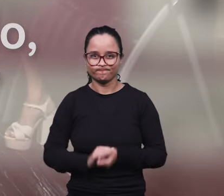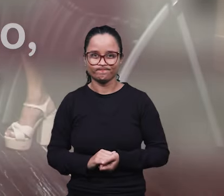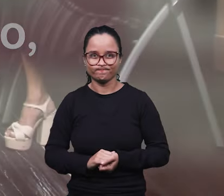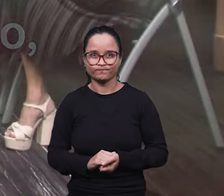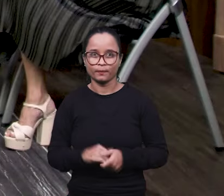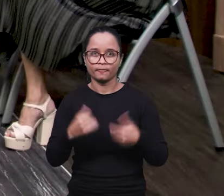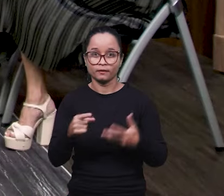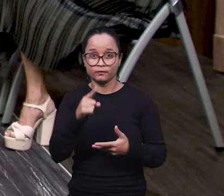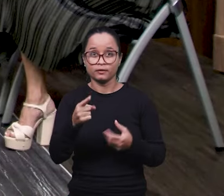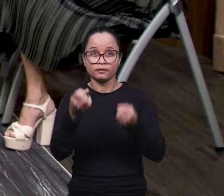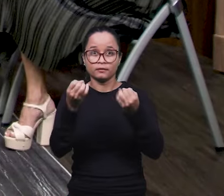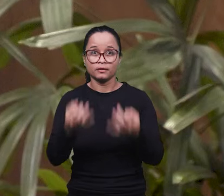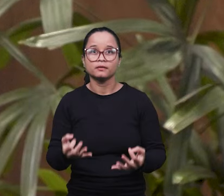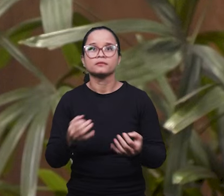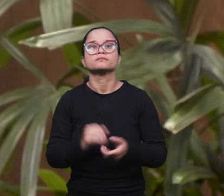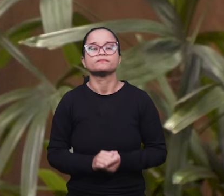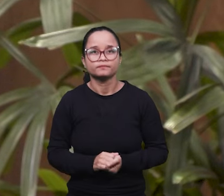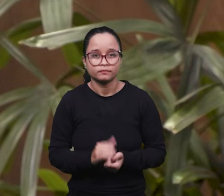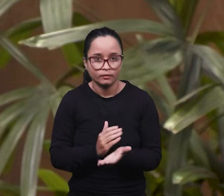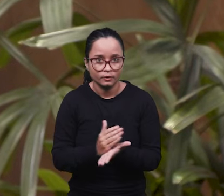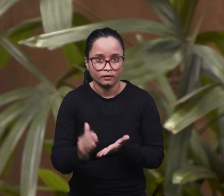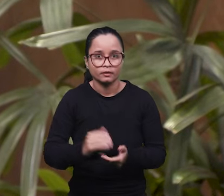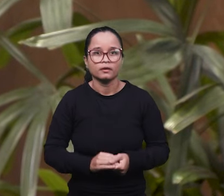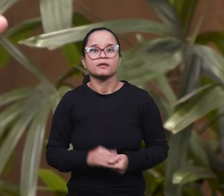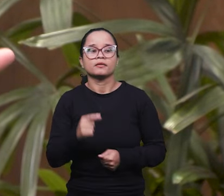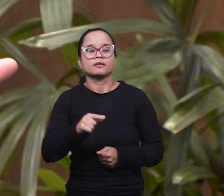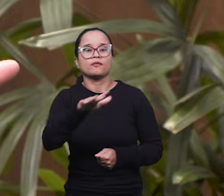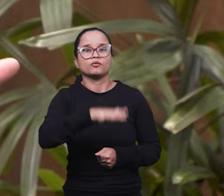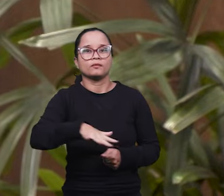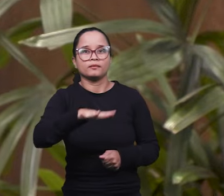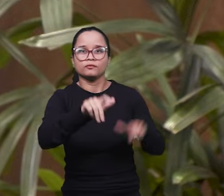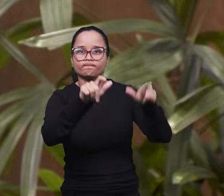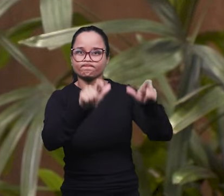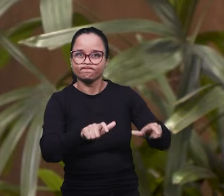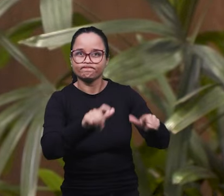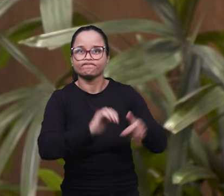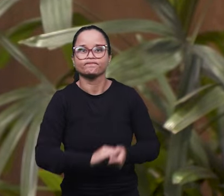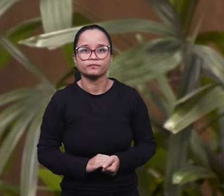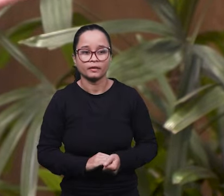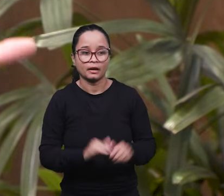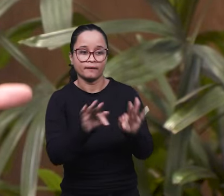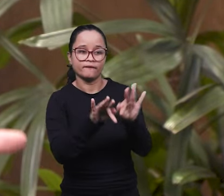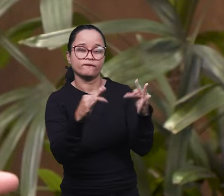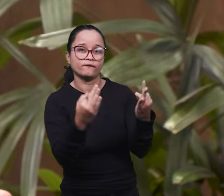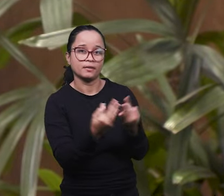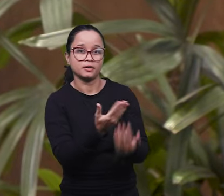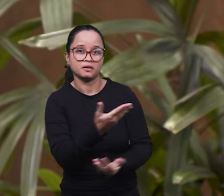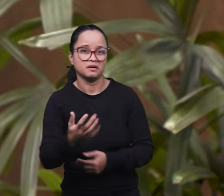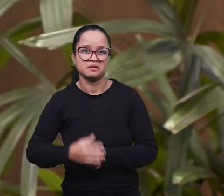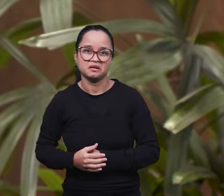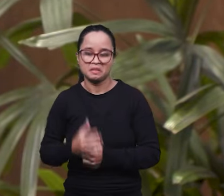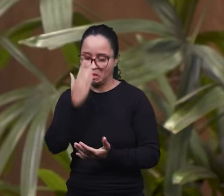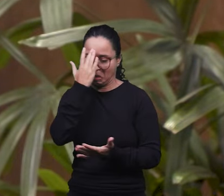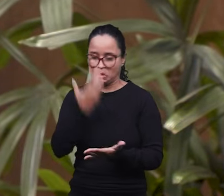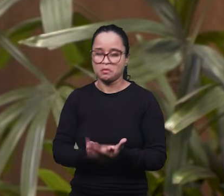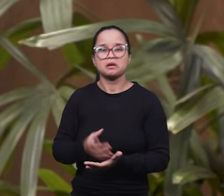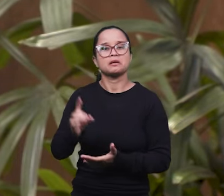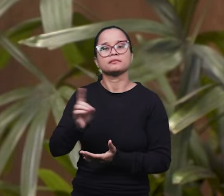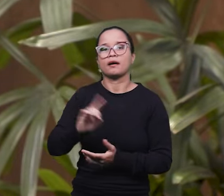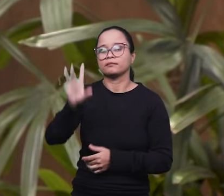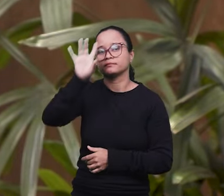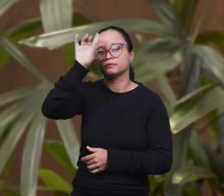iniciou falando a vitória sobre isso você estava em um ambiente em que aquelas famílias não eram cristãs e como